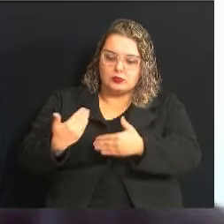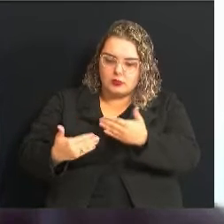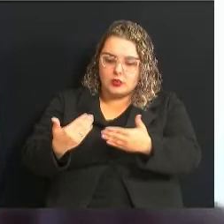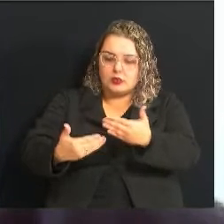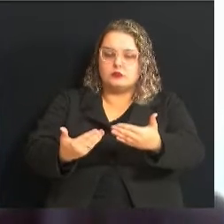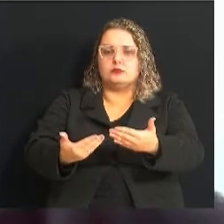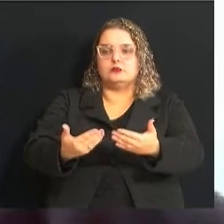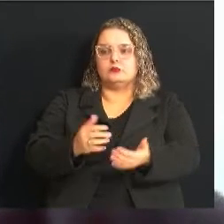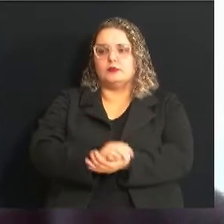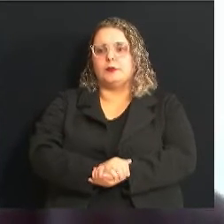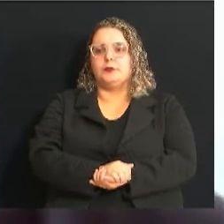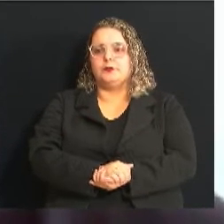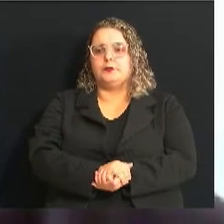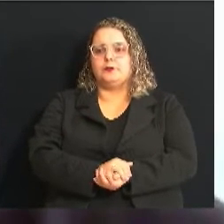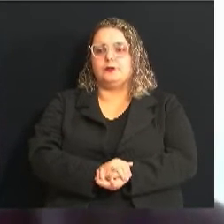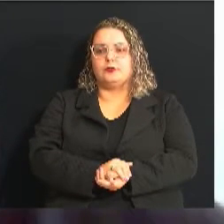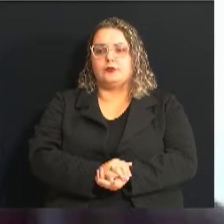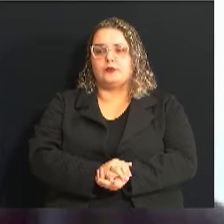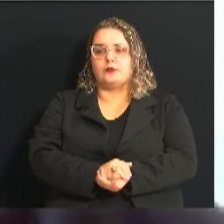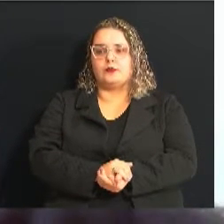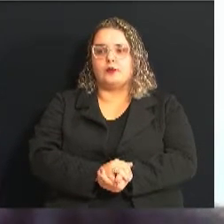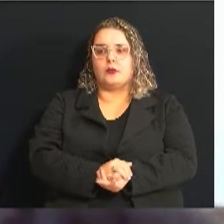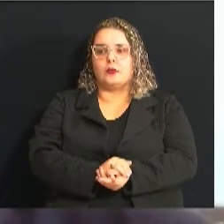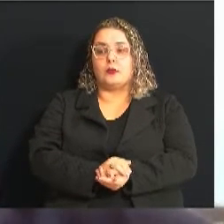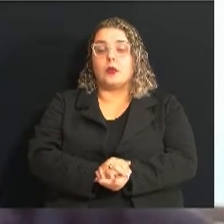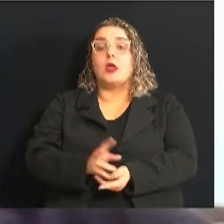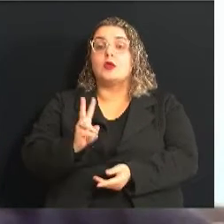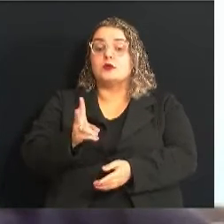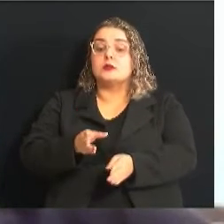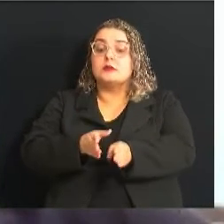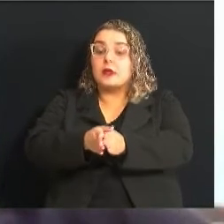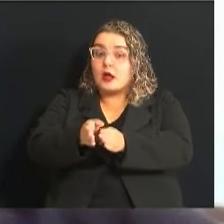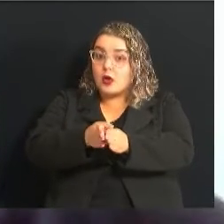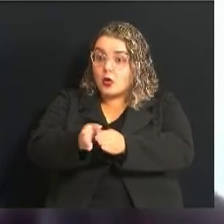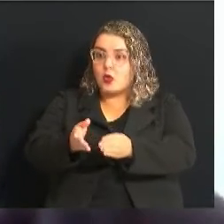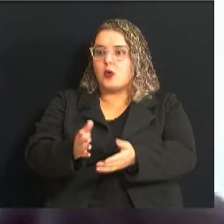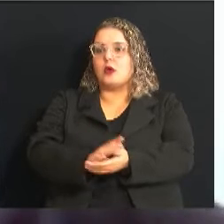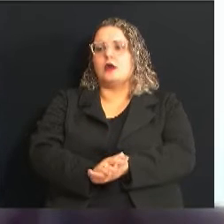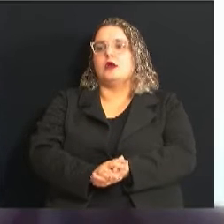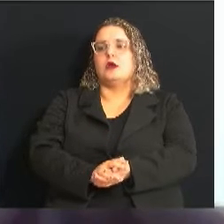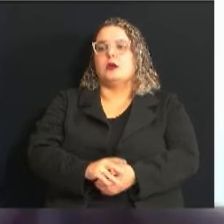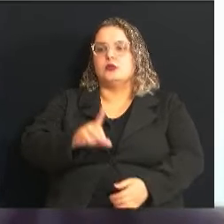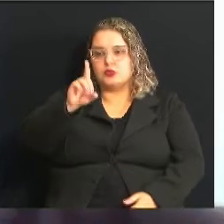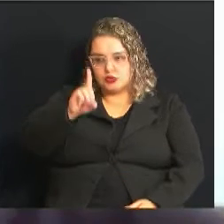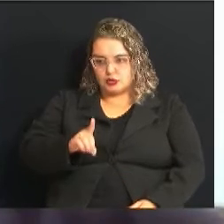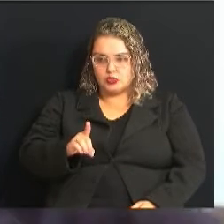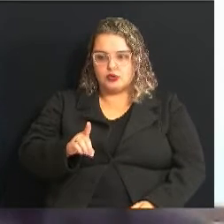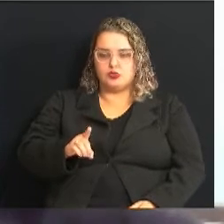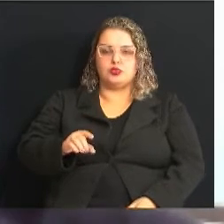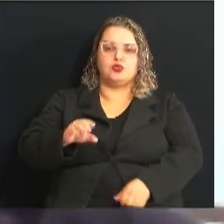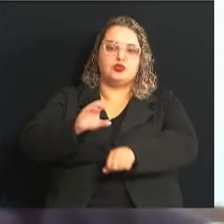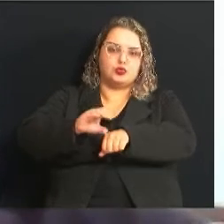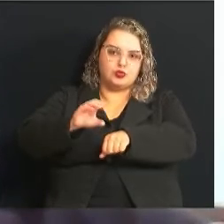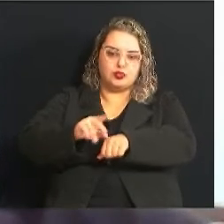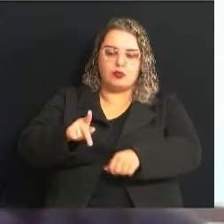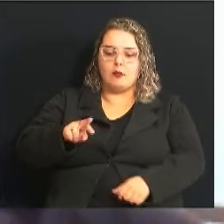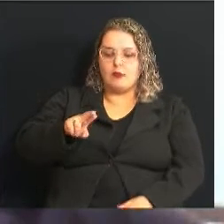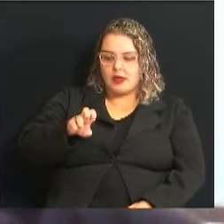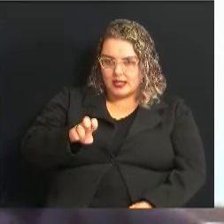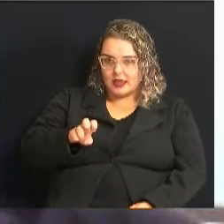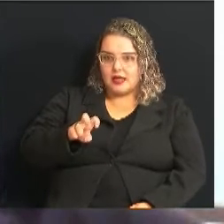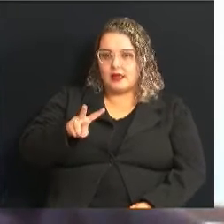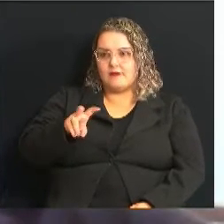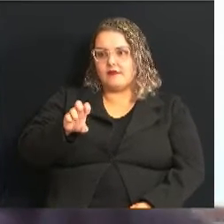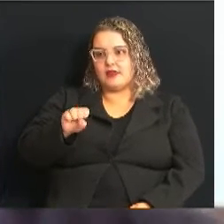educação, né? Eu sempre recomendo para os alunos, eu sou diretor de um curso pré-vestibular também, eu sempre recomendo para os alunos